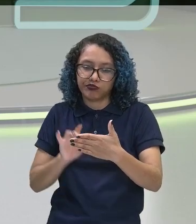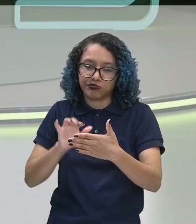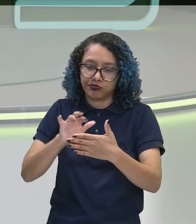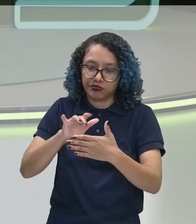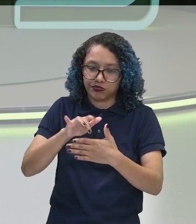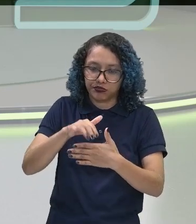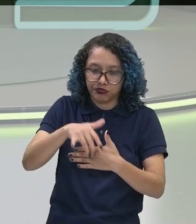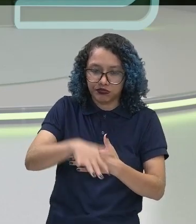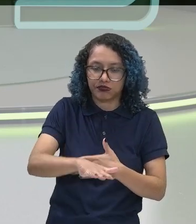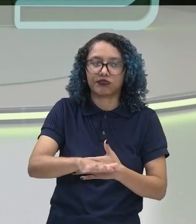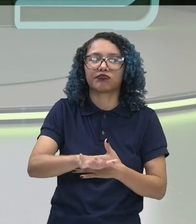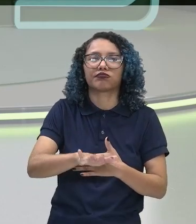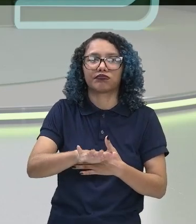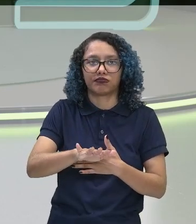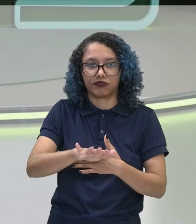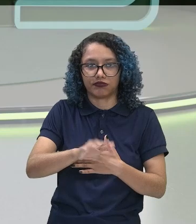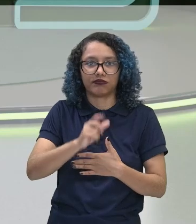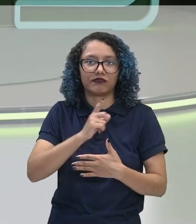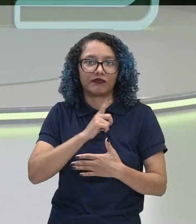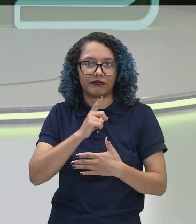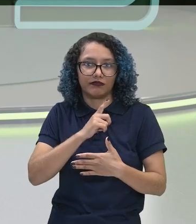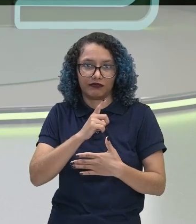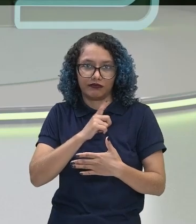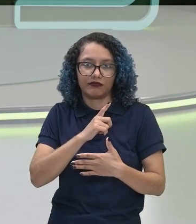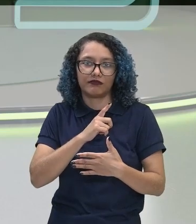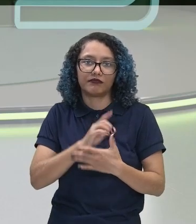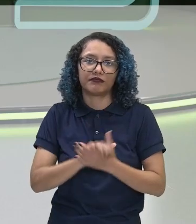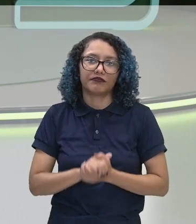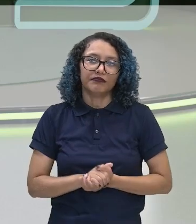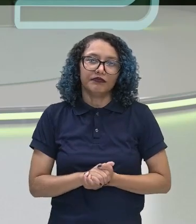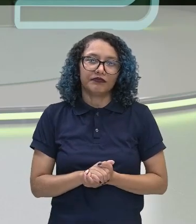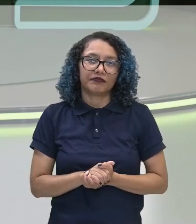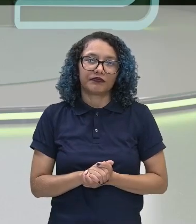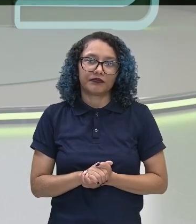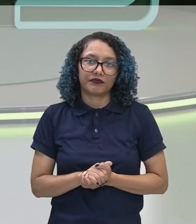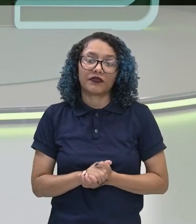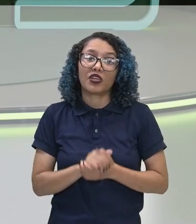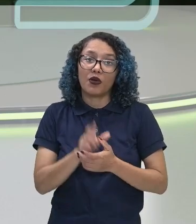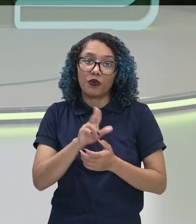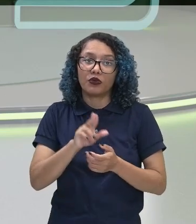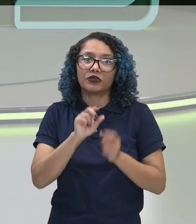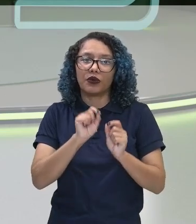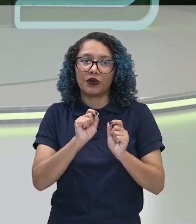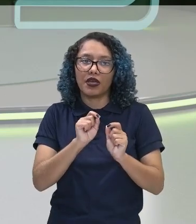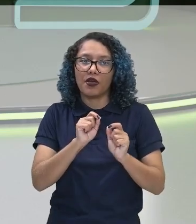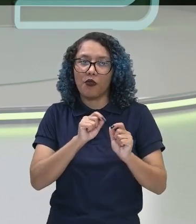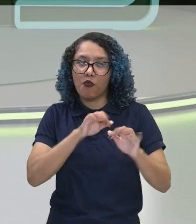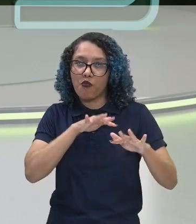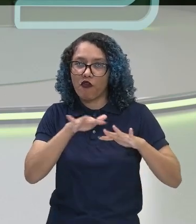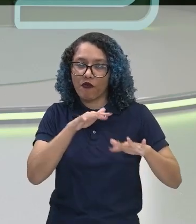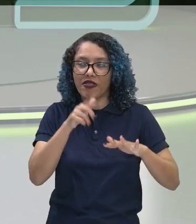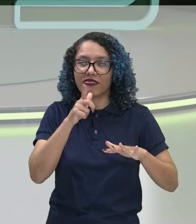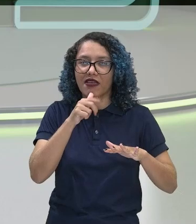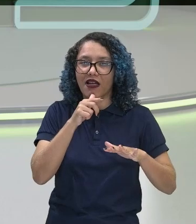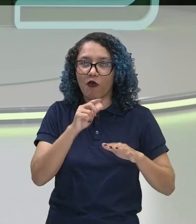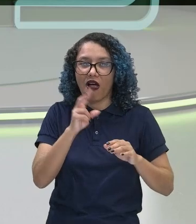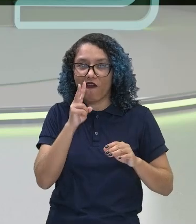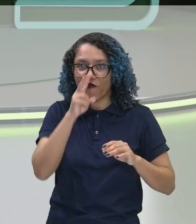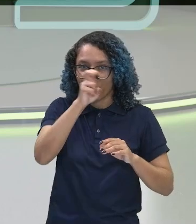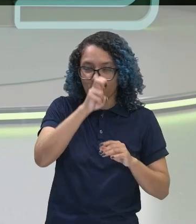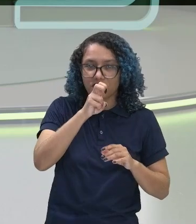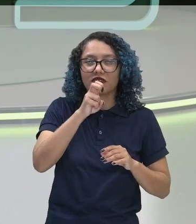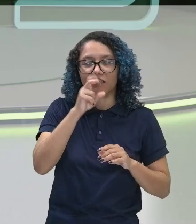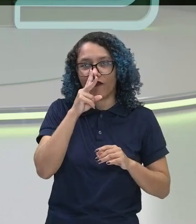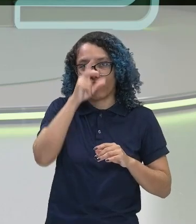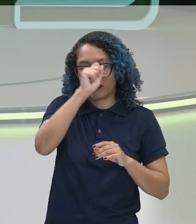temos aí uma energia gravitacional, uma energia potencial gravitacional que vai fazer essa queda d'água.